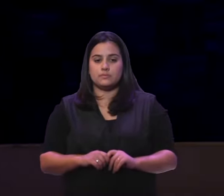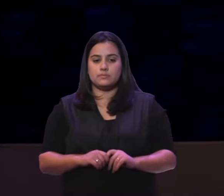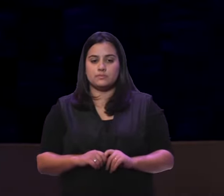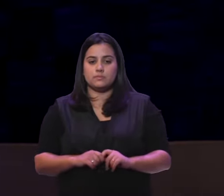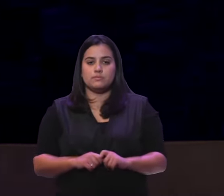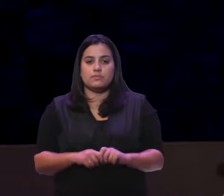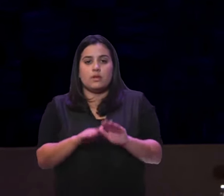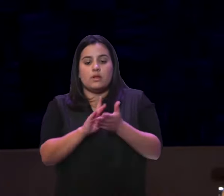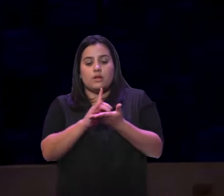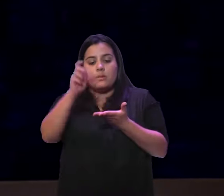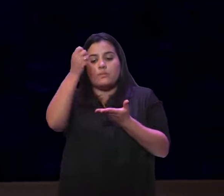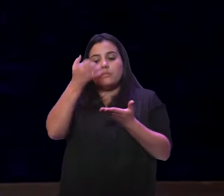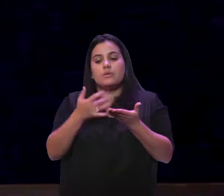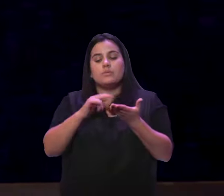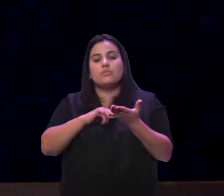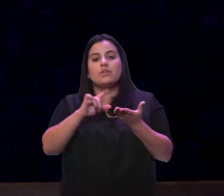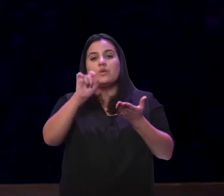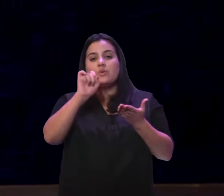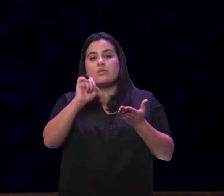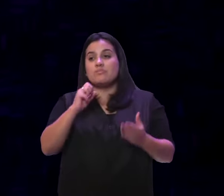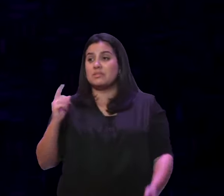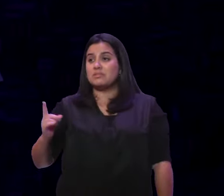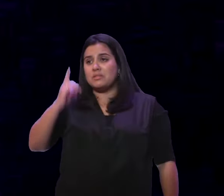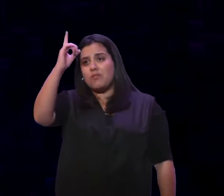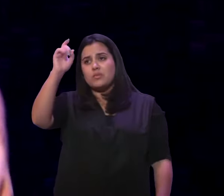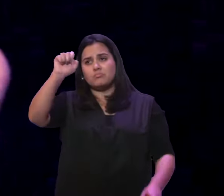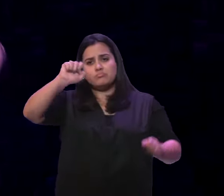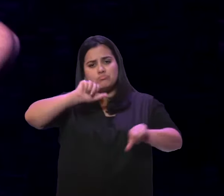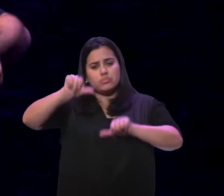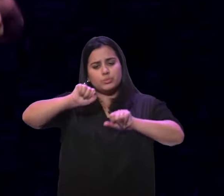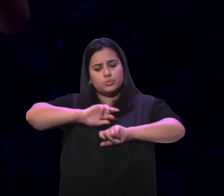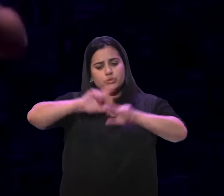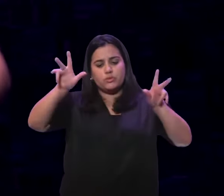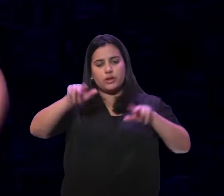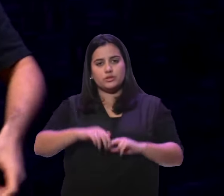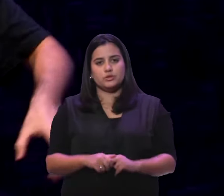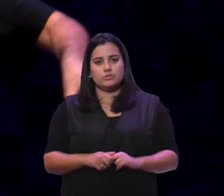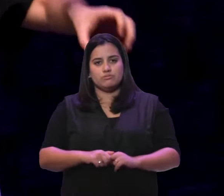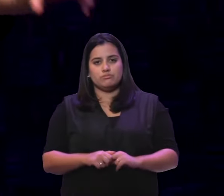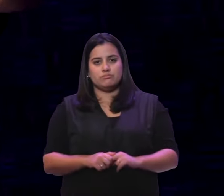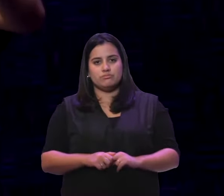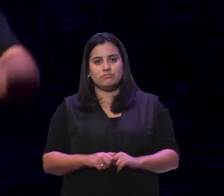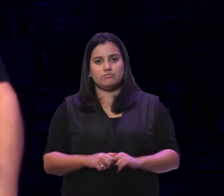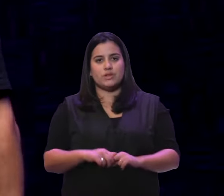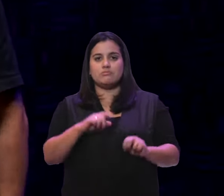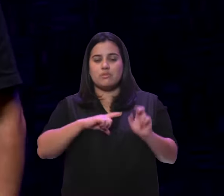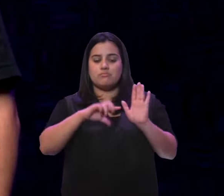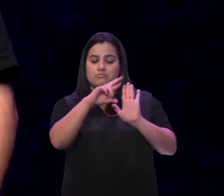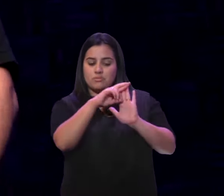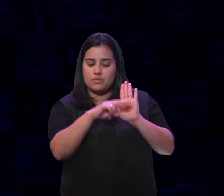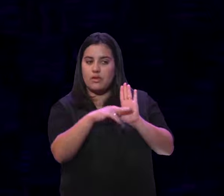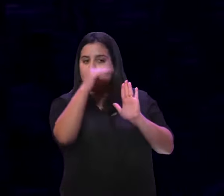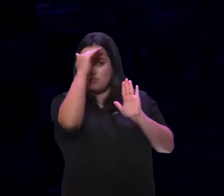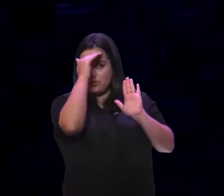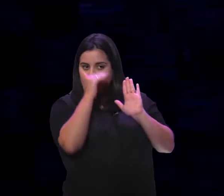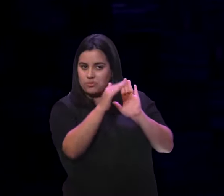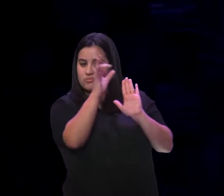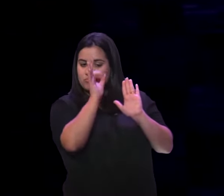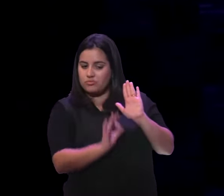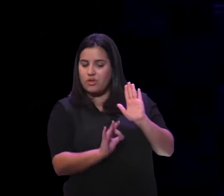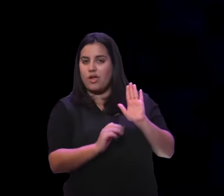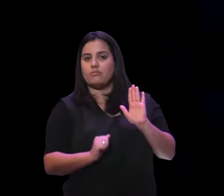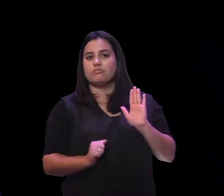A Bíblia conta que Davi fez diferente. Ele colocou as varas no lugar certo, os levitas